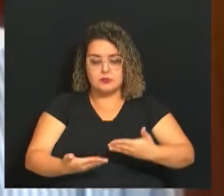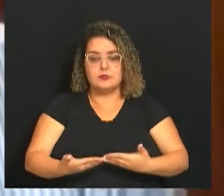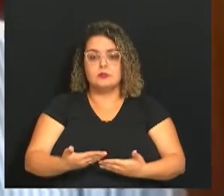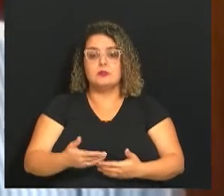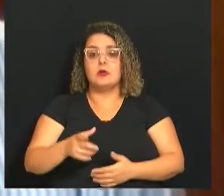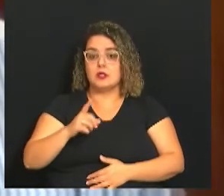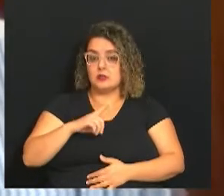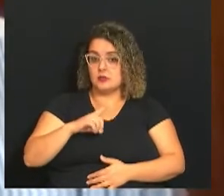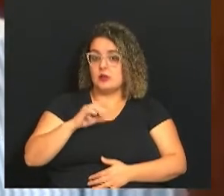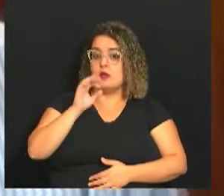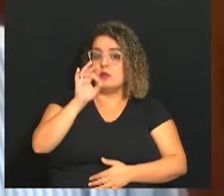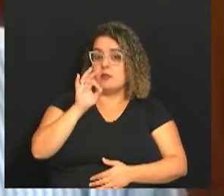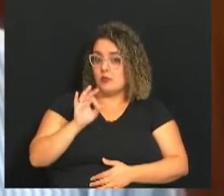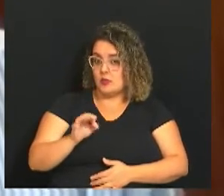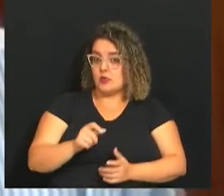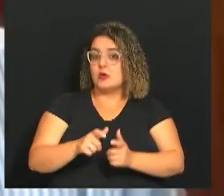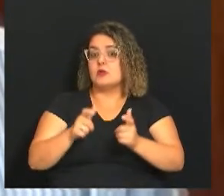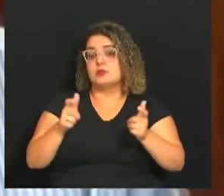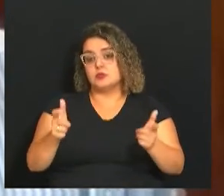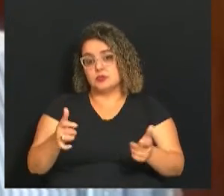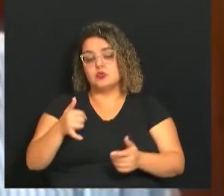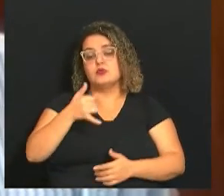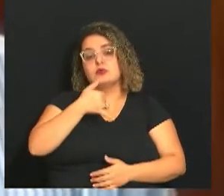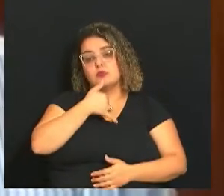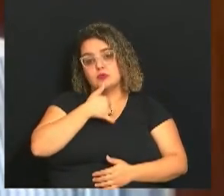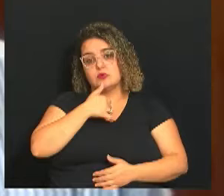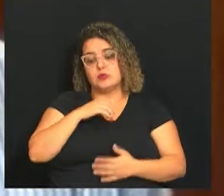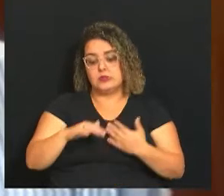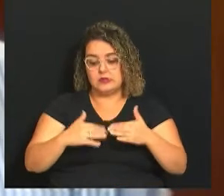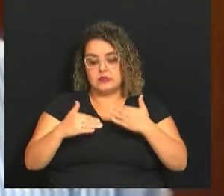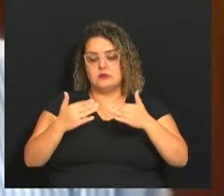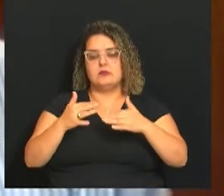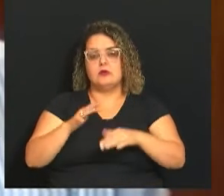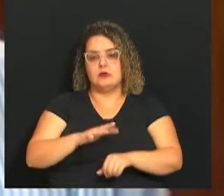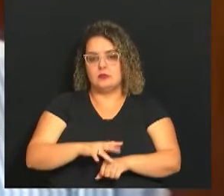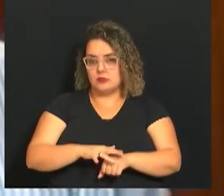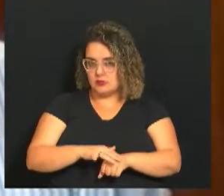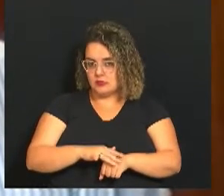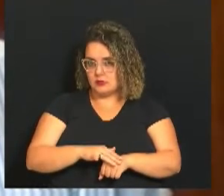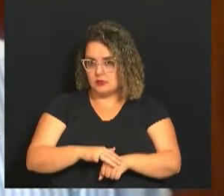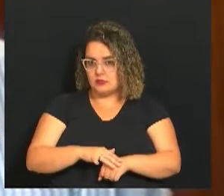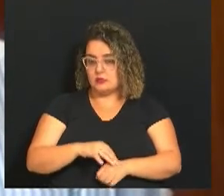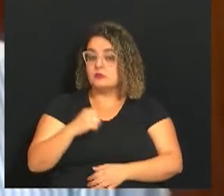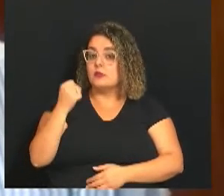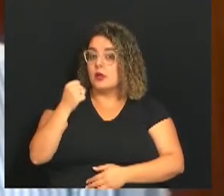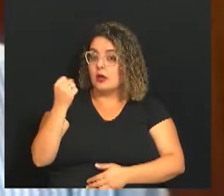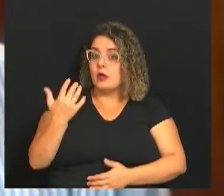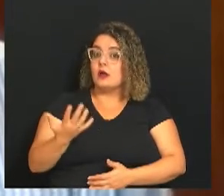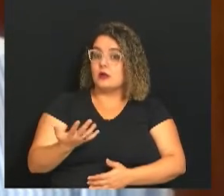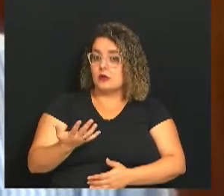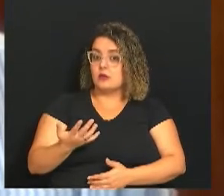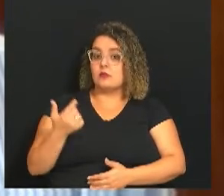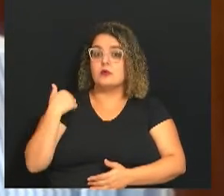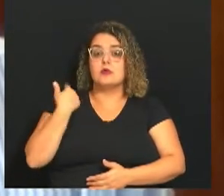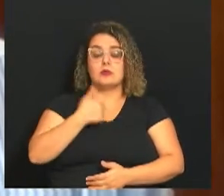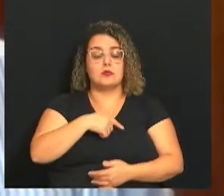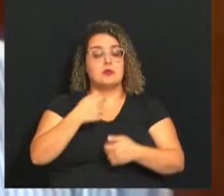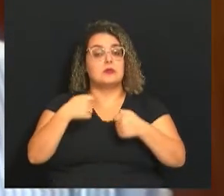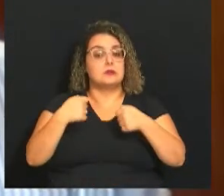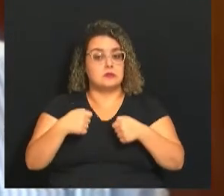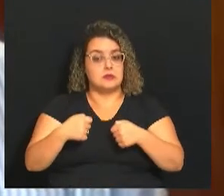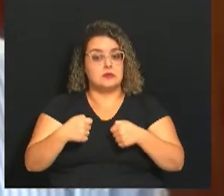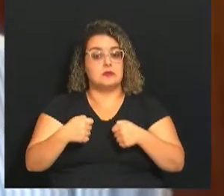que, infelizmente, desenvolve essa doença. E essa doença é uma doença grave e que a gente precisa